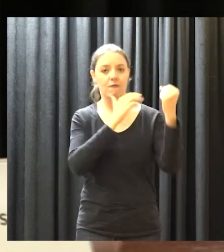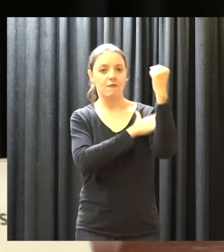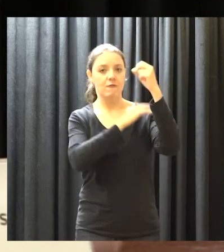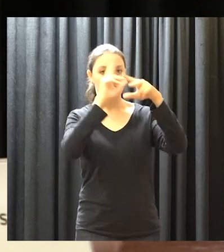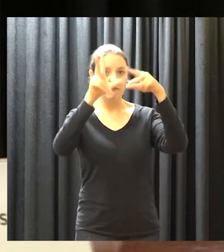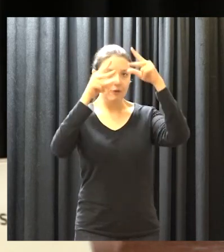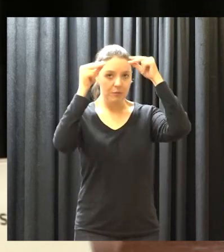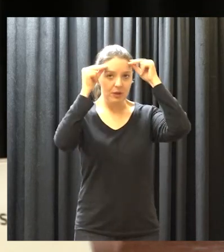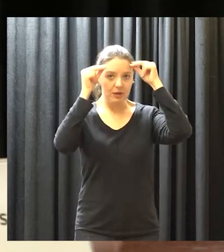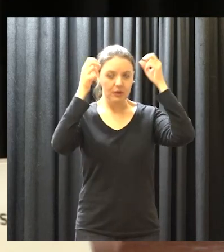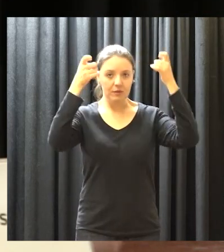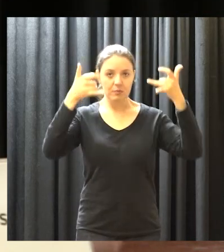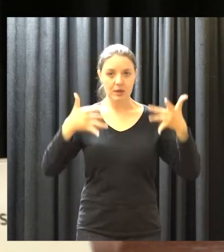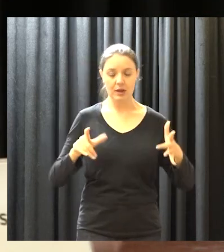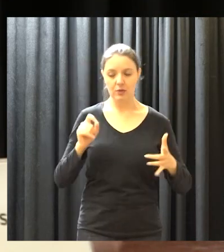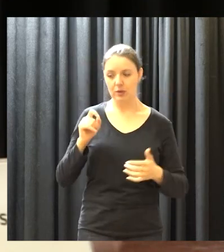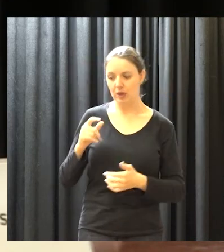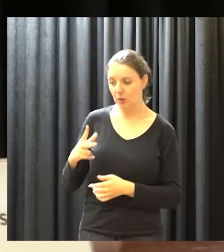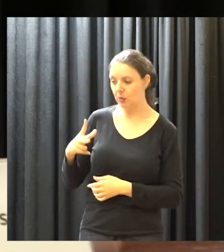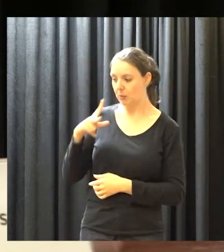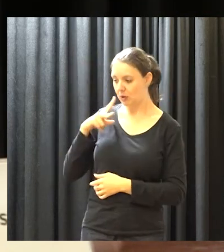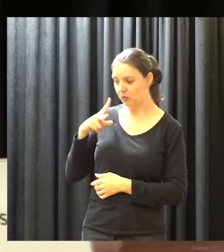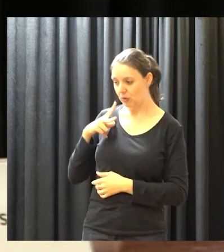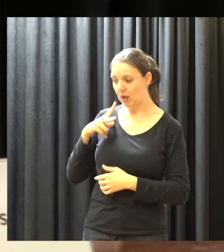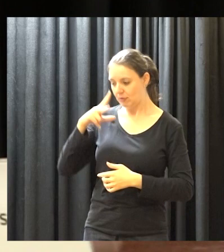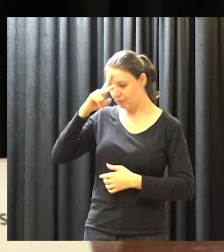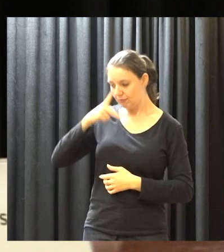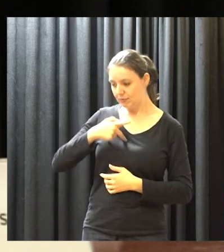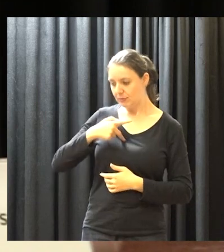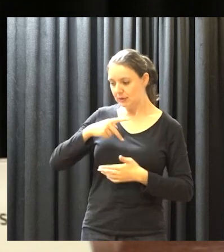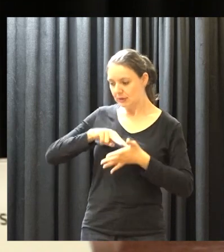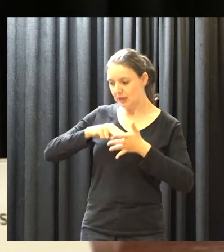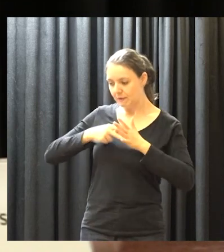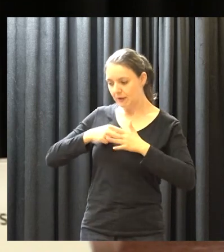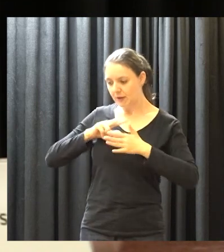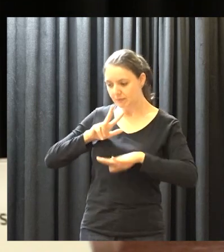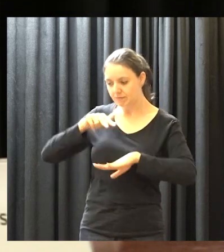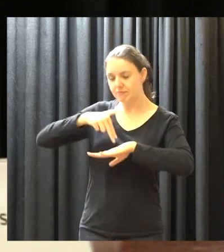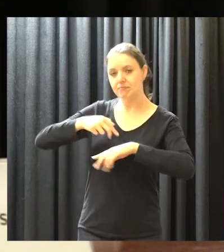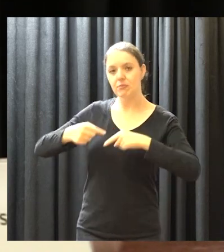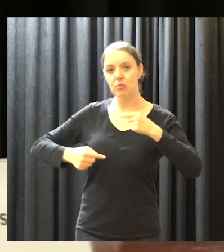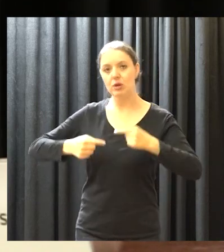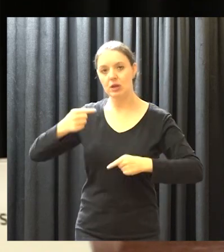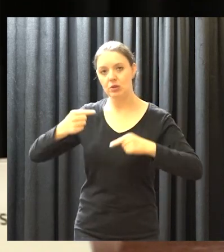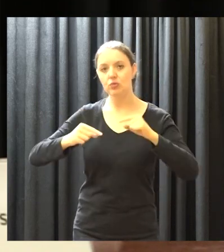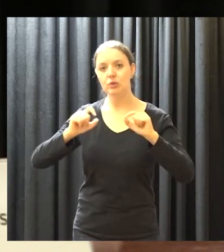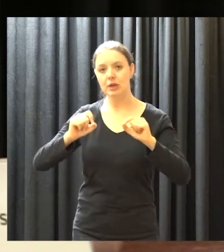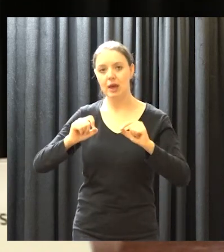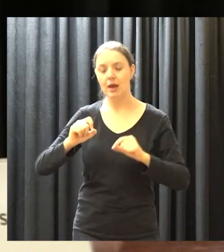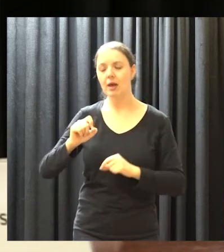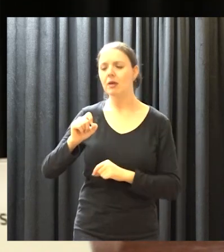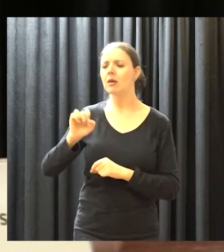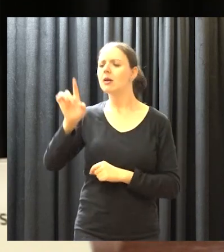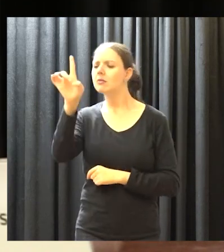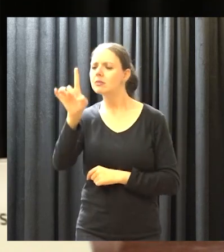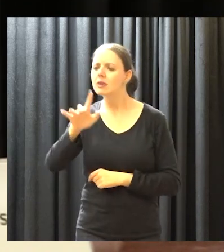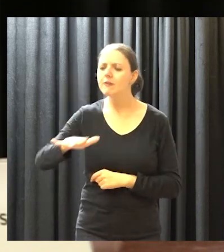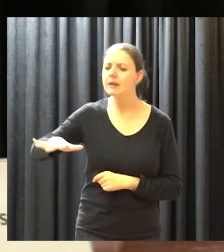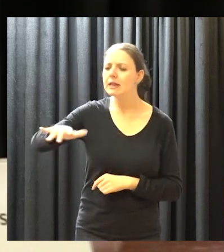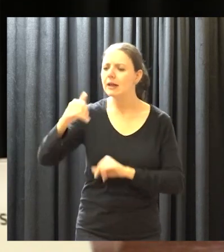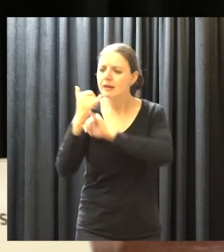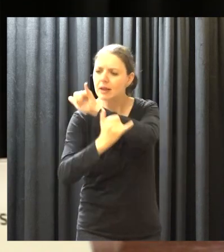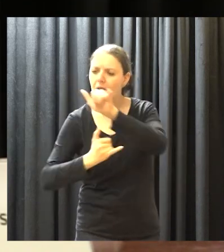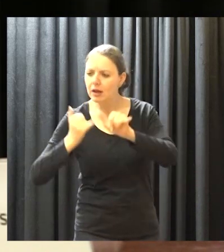pessoal é político, visibilizar narrativas da deficiência que estejam comprometidas com o rompimento de uma